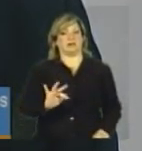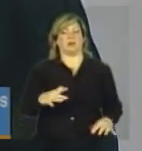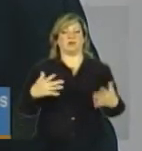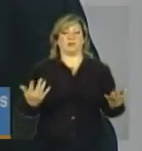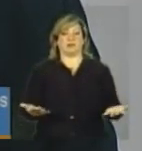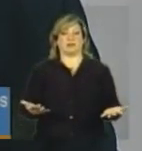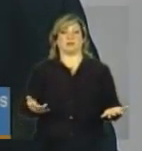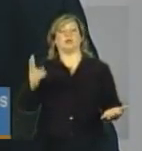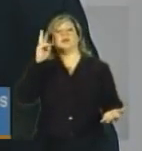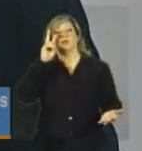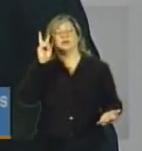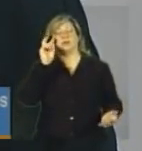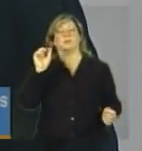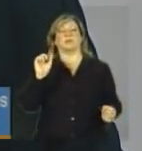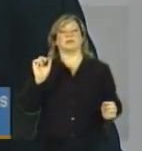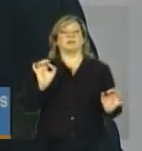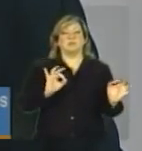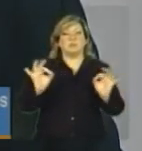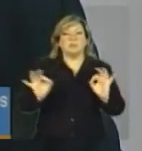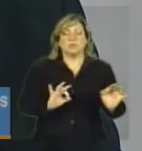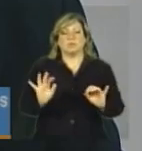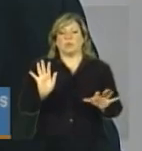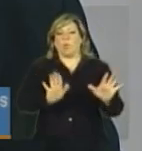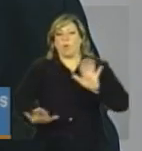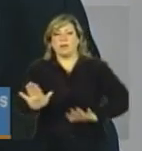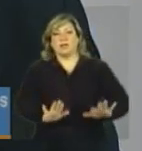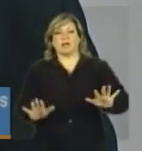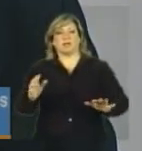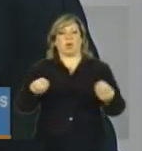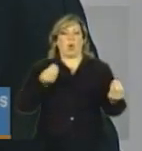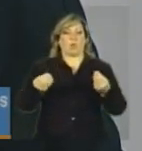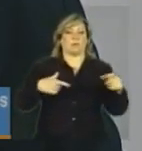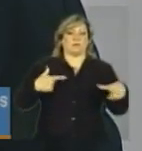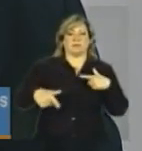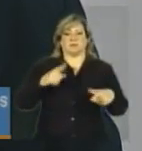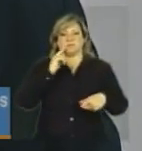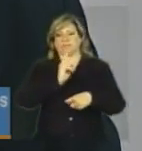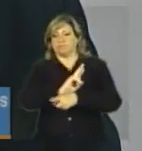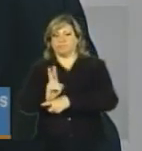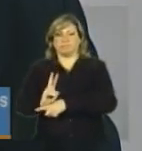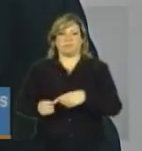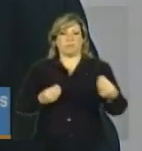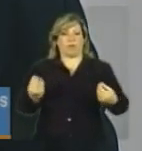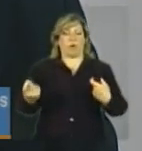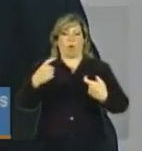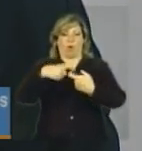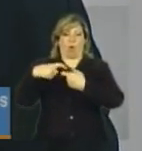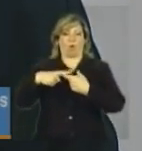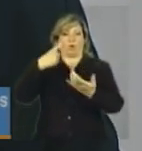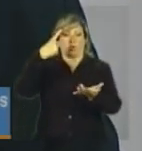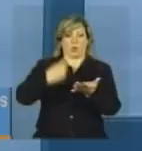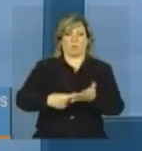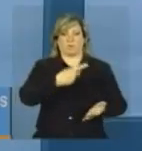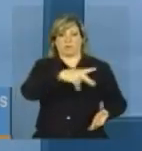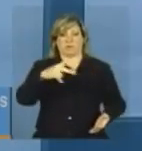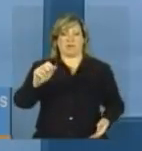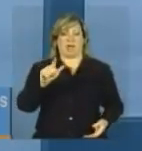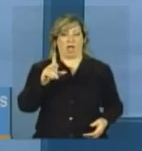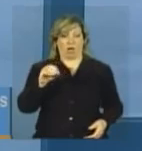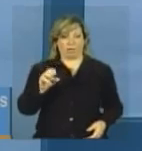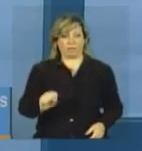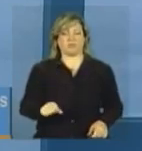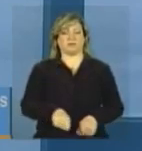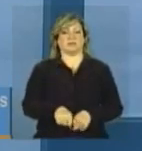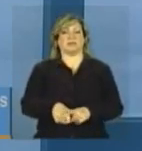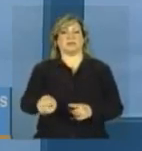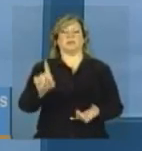medida em que temos todos os cuidados, né, eh, de gestão e administrativos para que os convênios cumpram seus objetivos e que